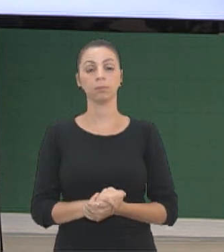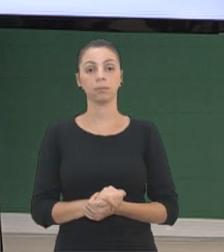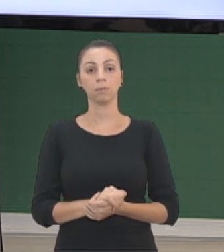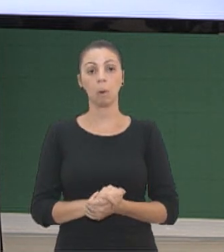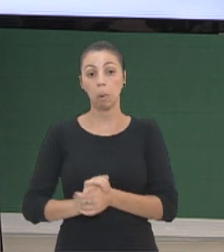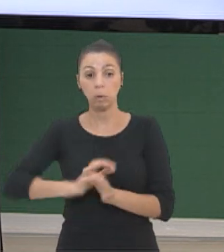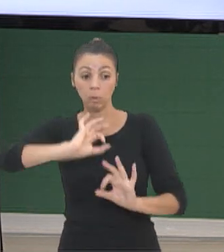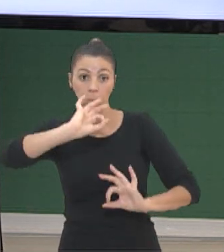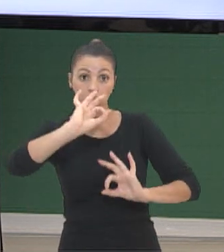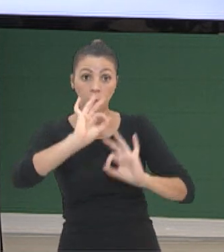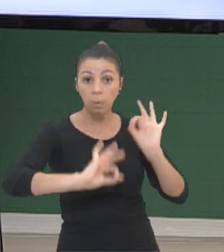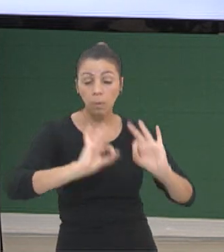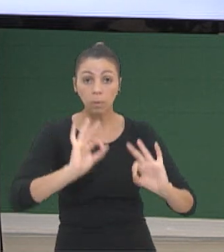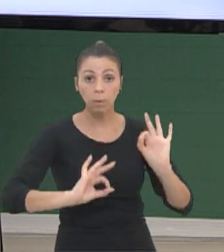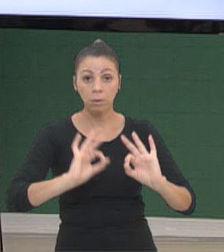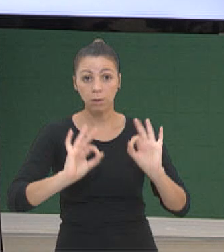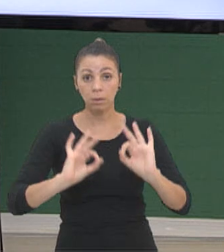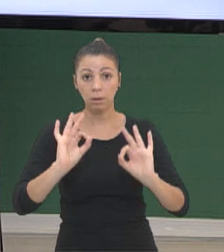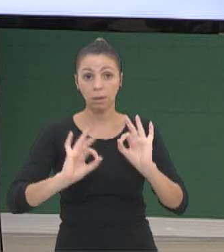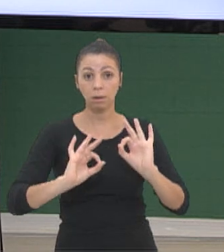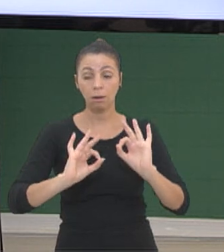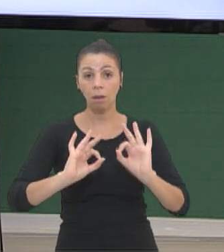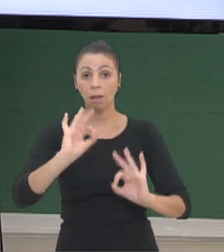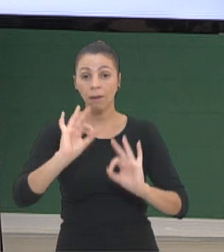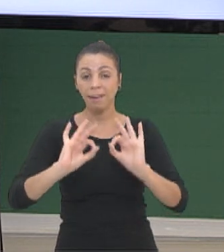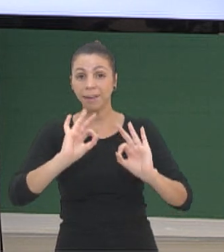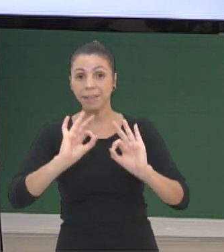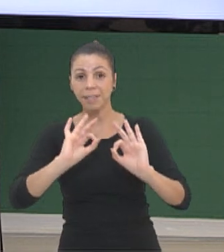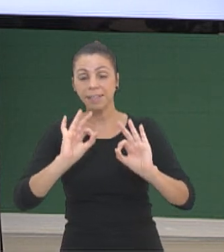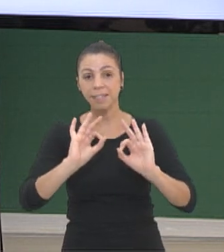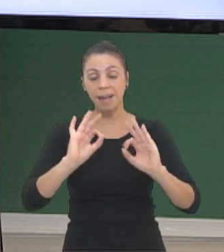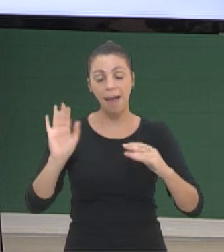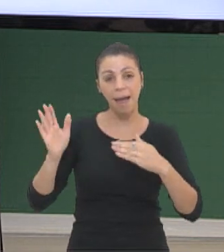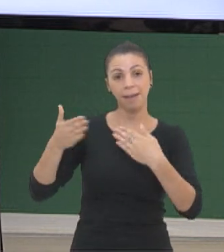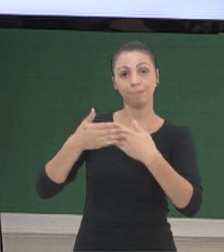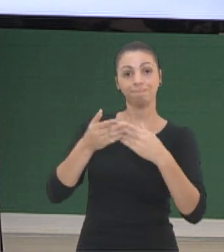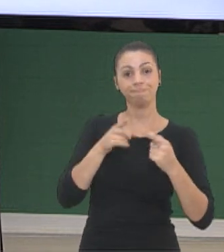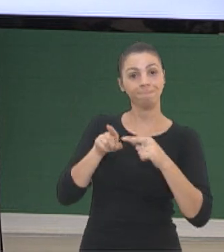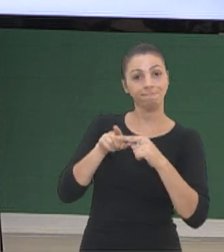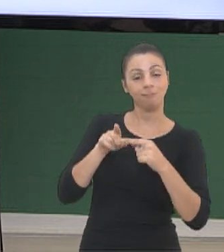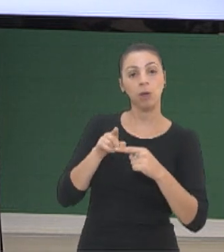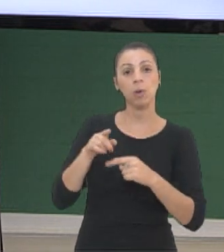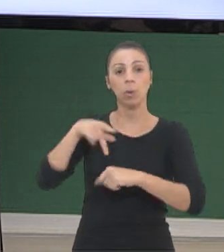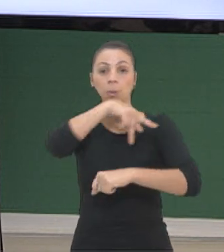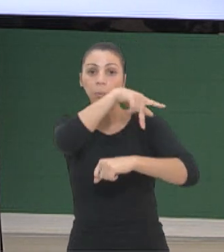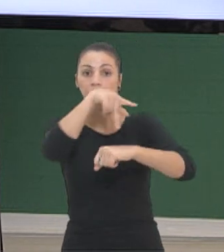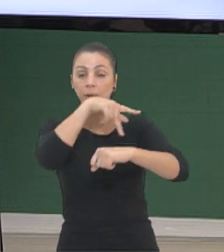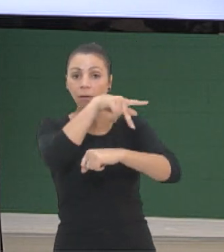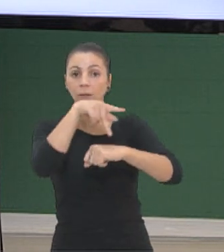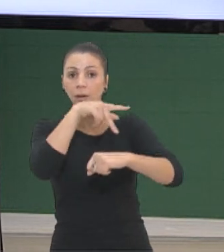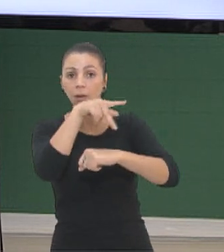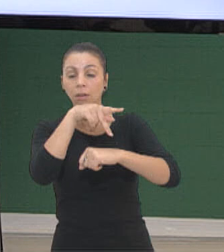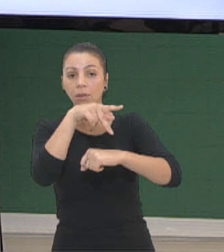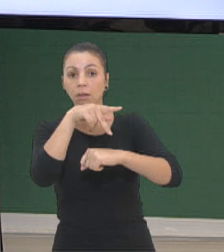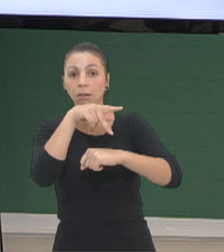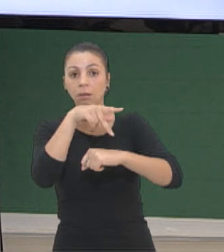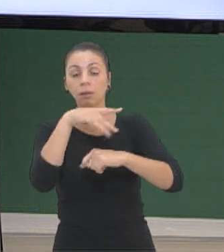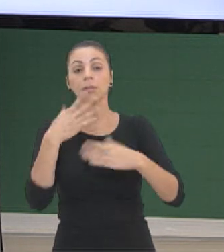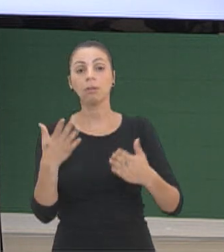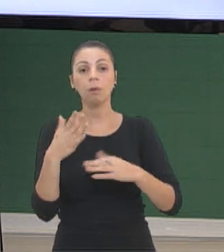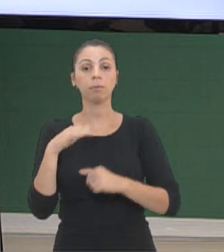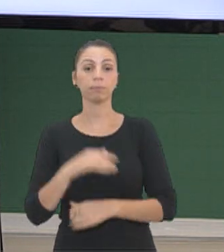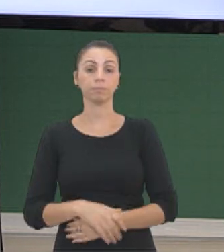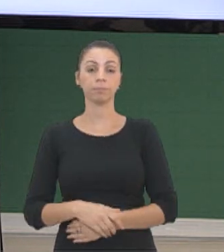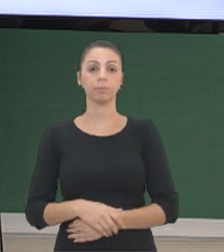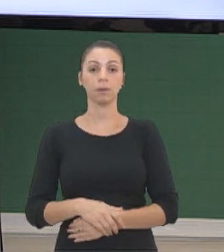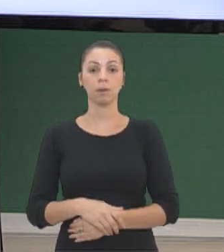se organizem a defesa do país. Essa defesa, então, a partir desse momento é feita